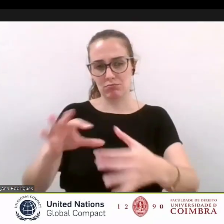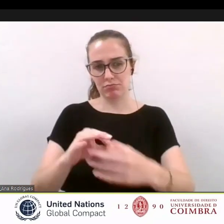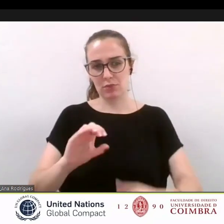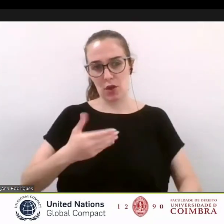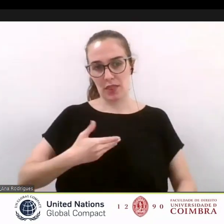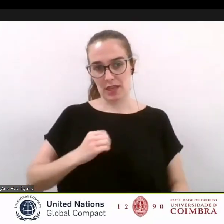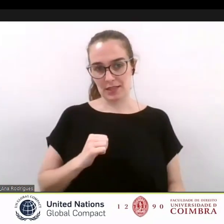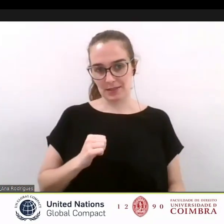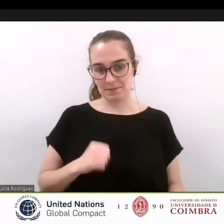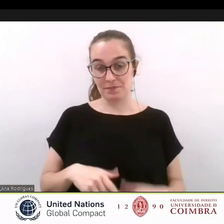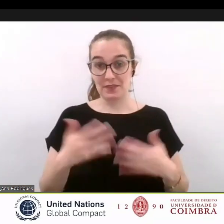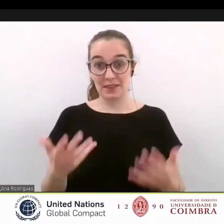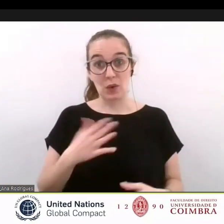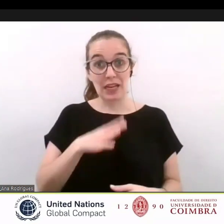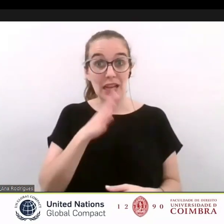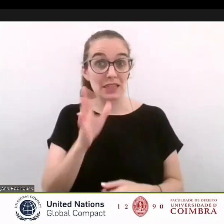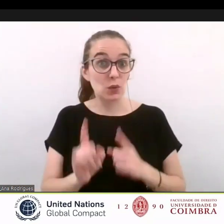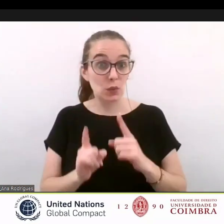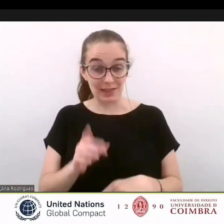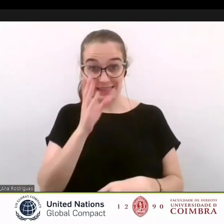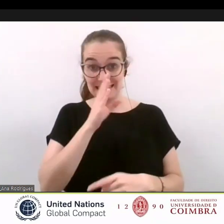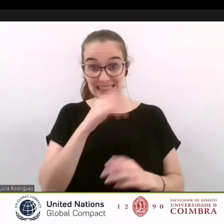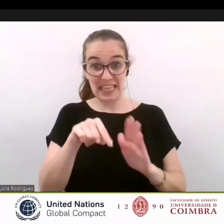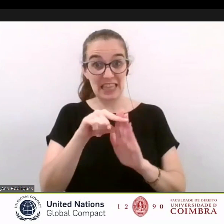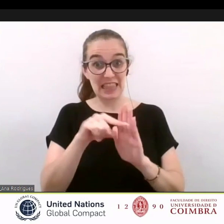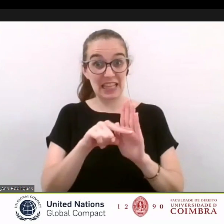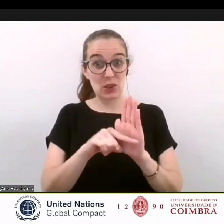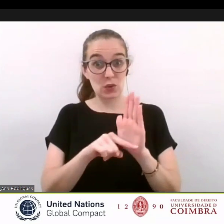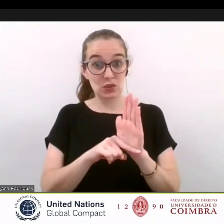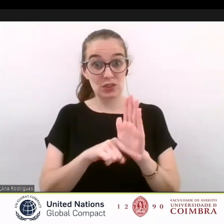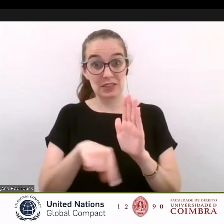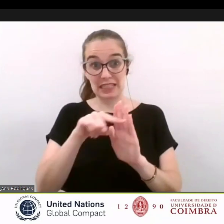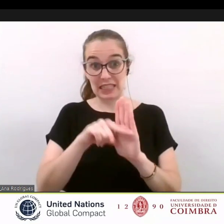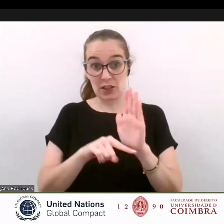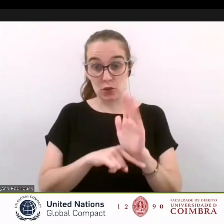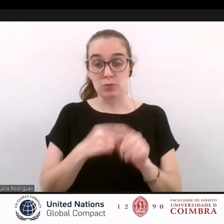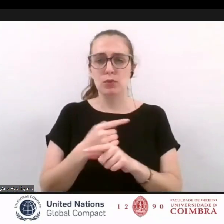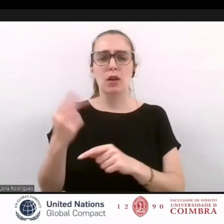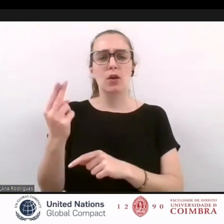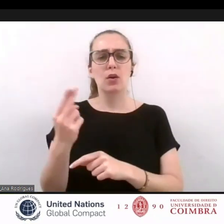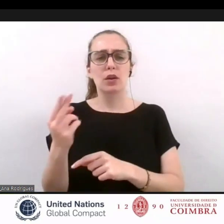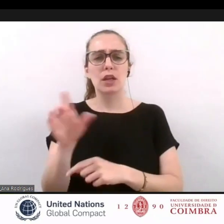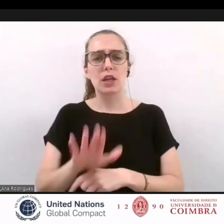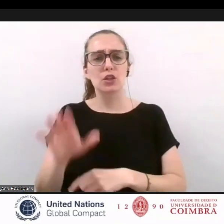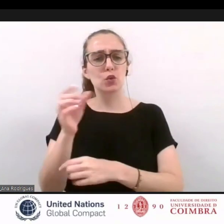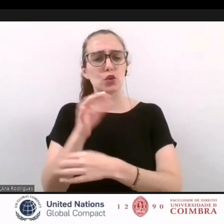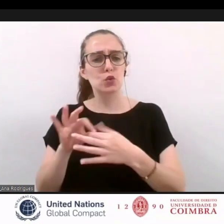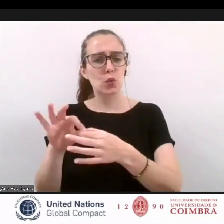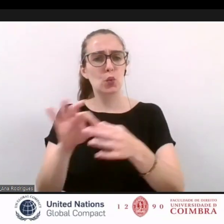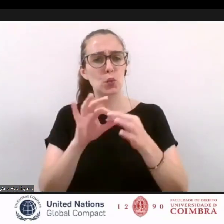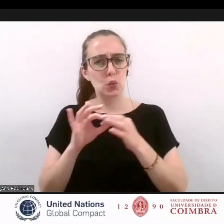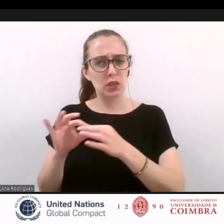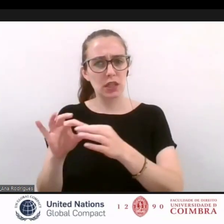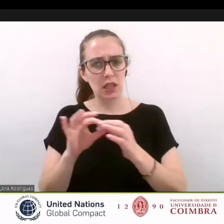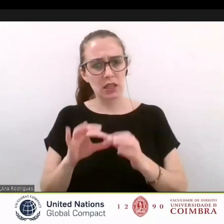Ora, aquilo que nós devemos dizer é que destes indicadores aprovados pelas Nações Unidas e revistos